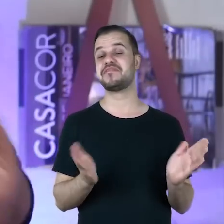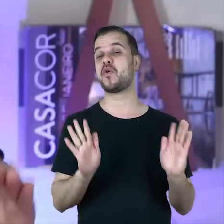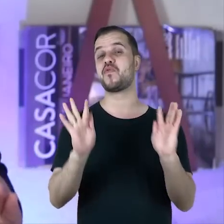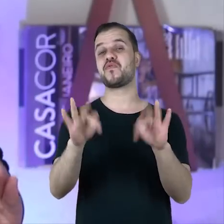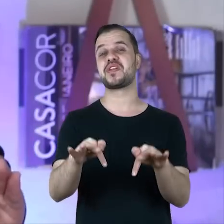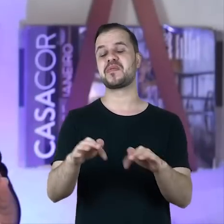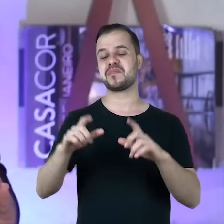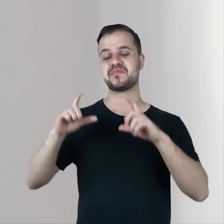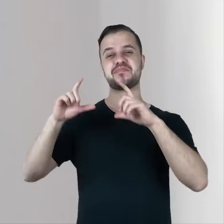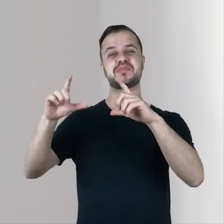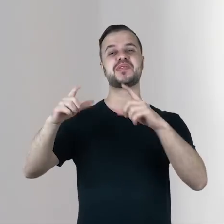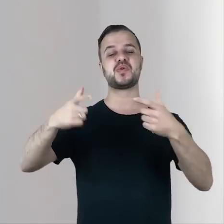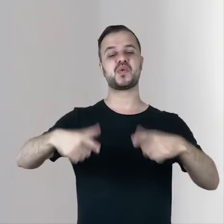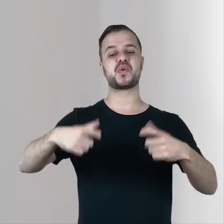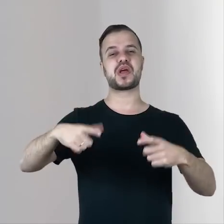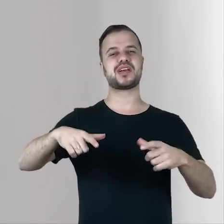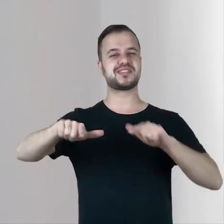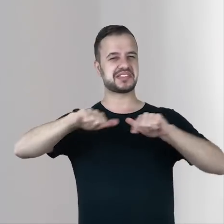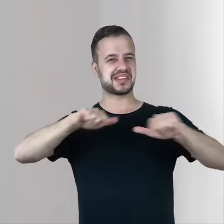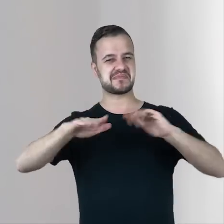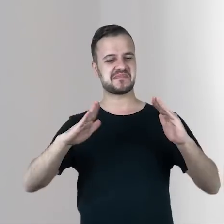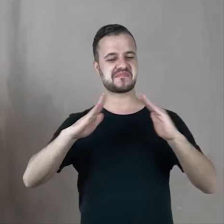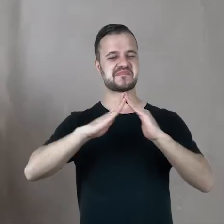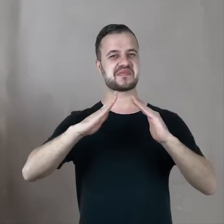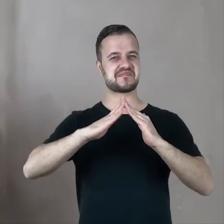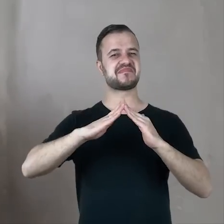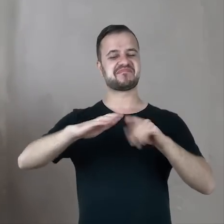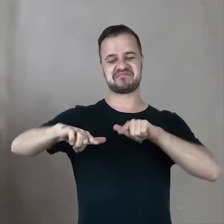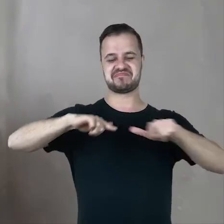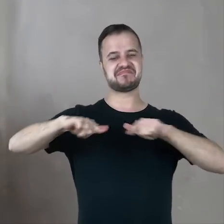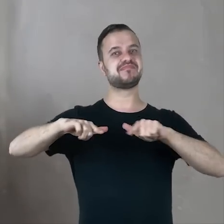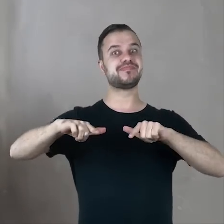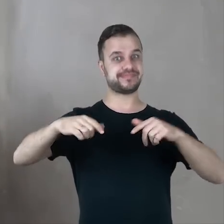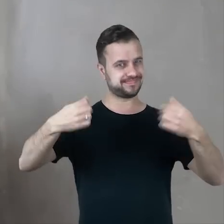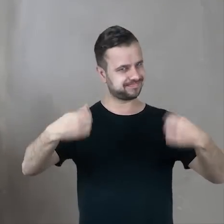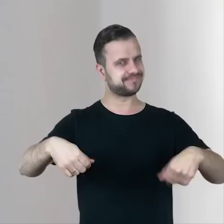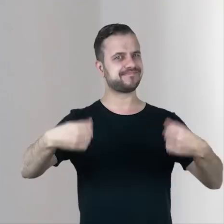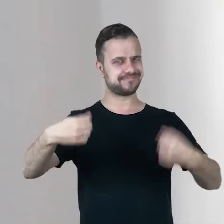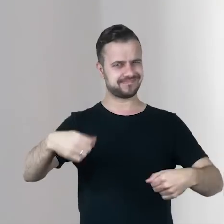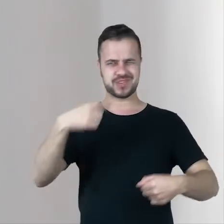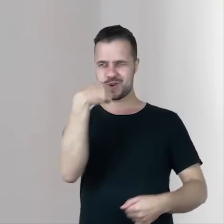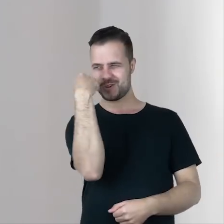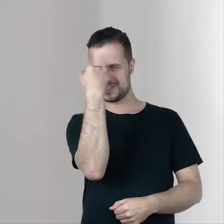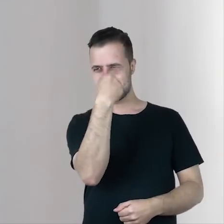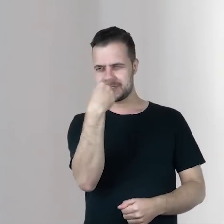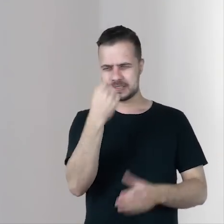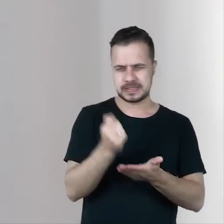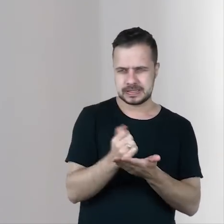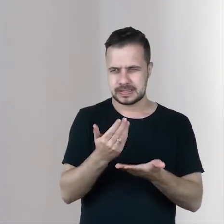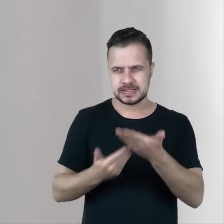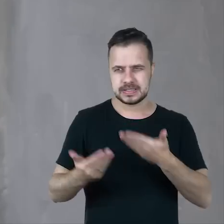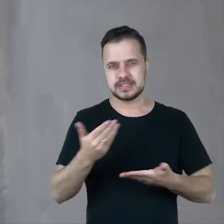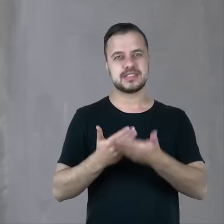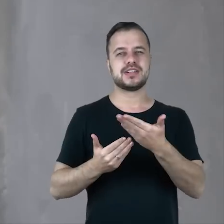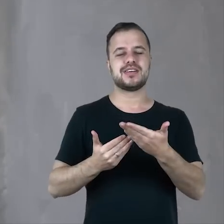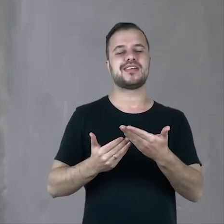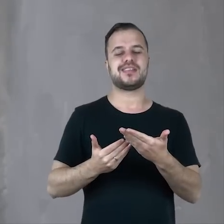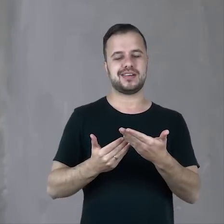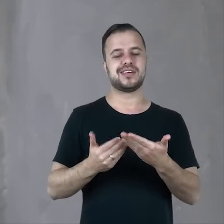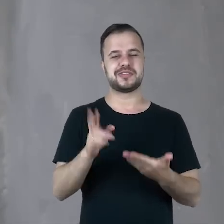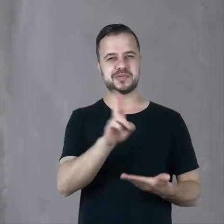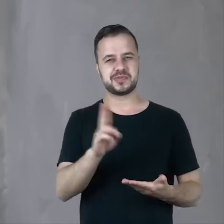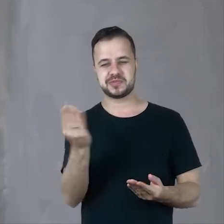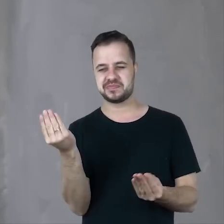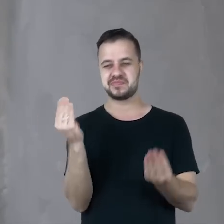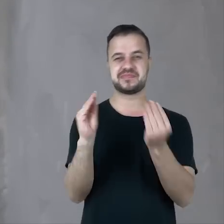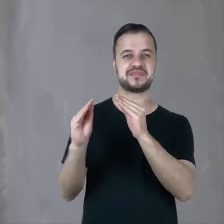por que não inserir um relógio de parede no home office? Nesse ambiente da casa, você realmente precisa ter um controle de tempo. Então aqui nesse caso,